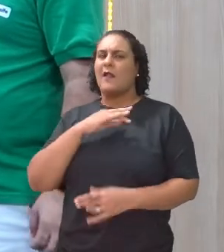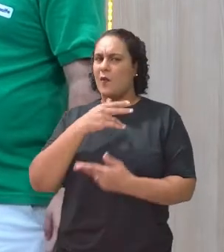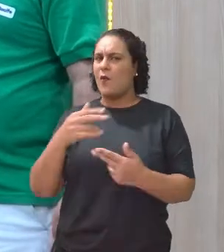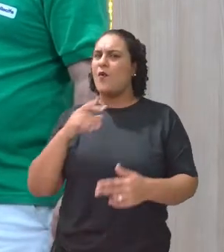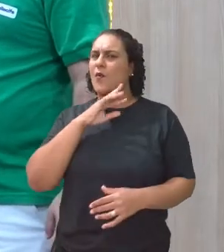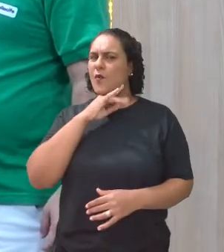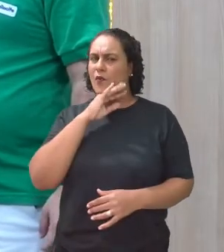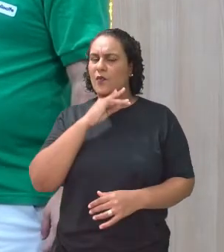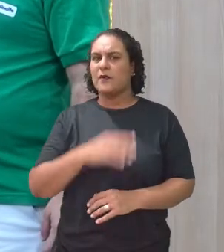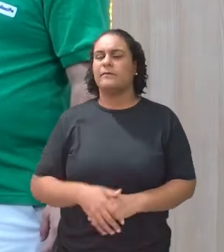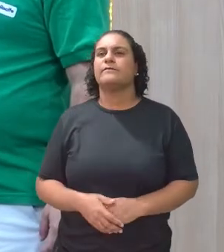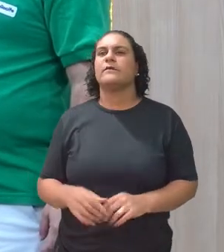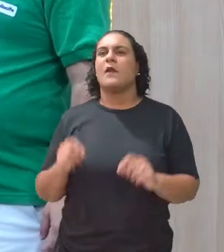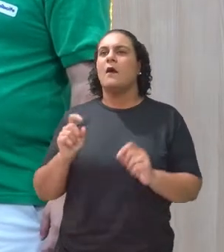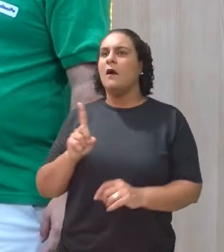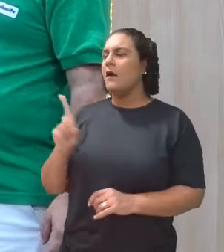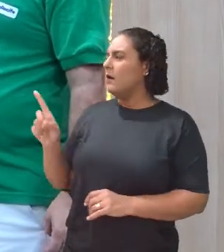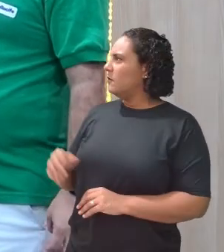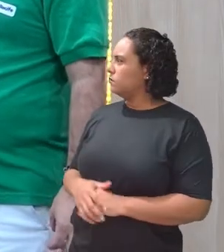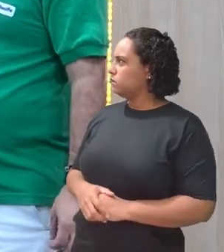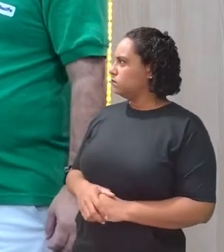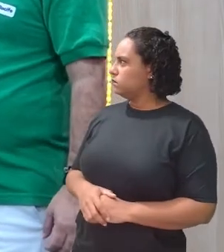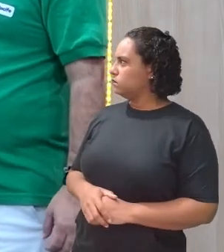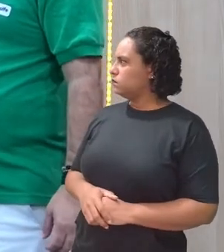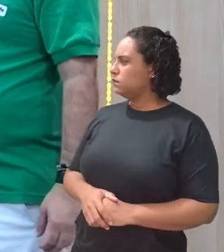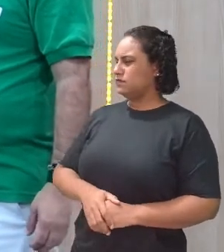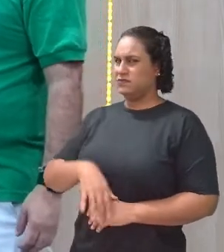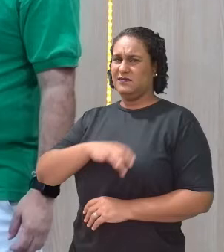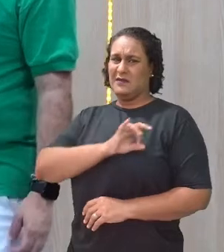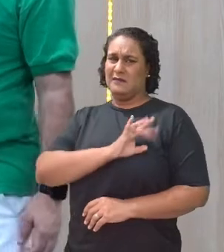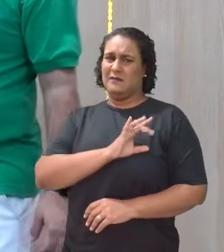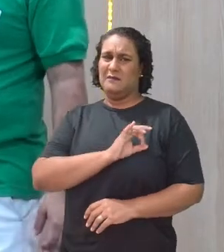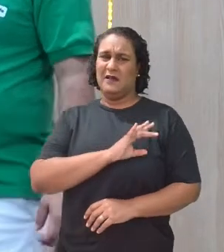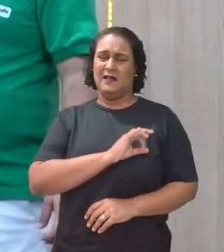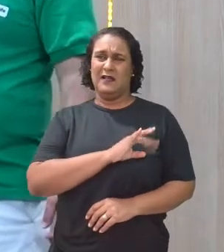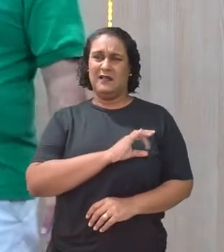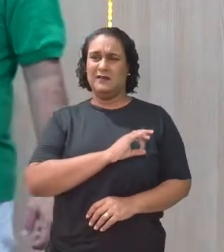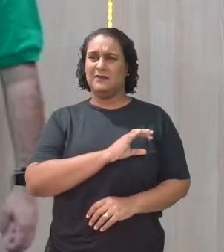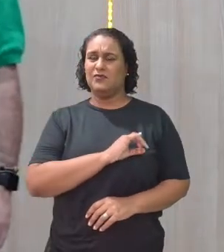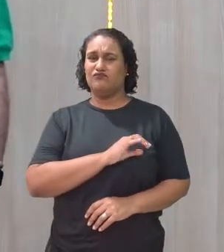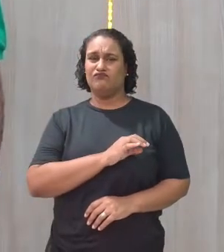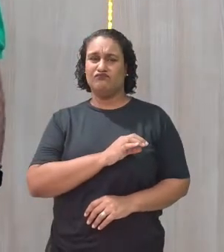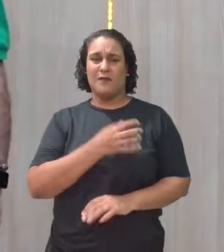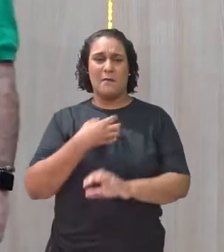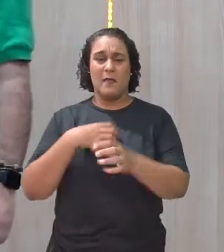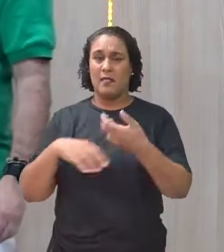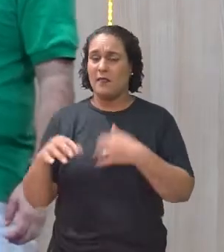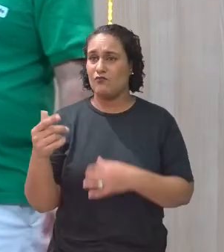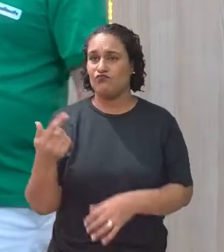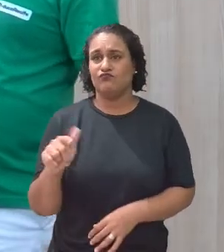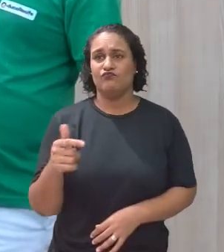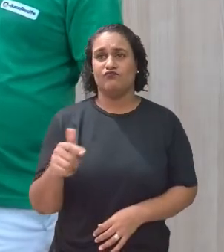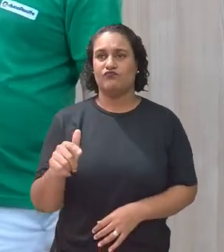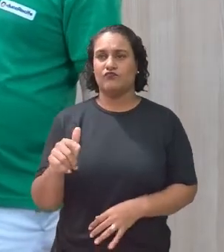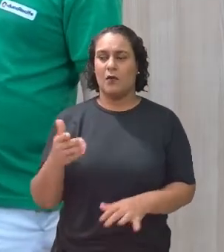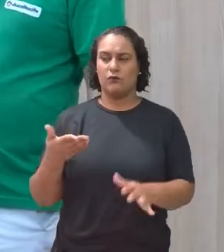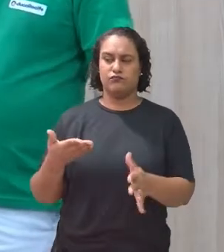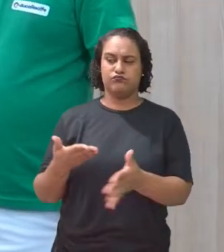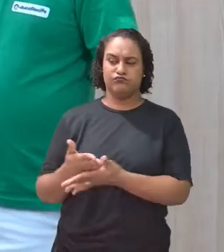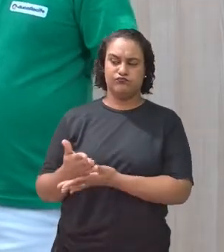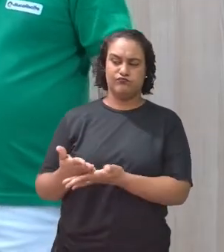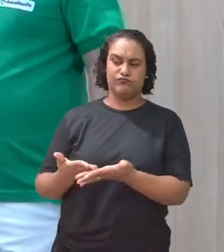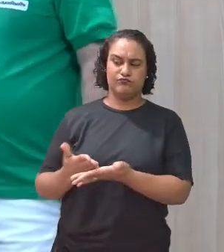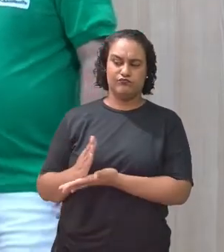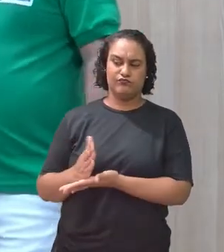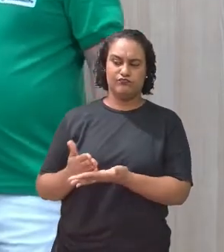já explicou, é o medo, a aversão ou a profunda antipatia em relação aos estrangeiros, né? Desconfiança em relação a pessoas que vêm